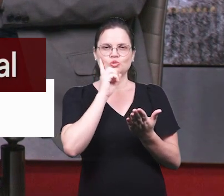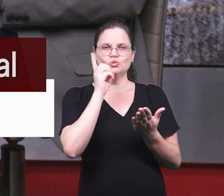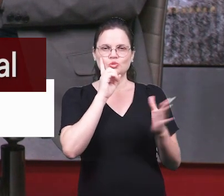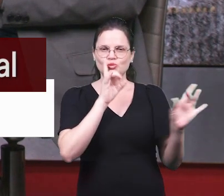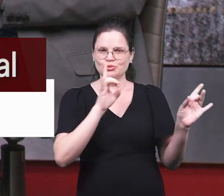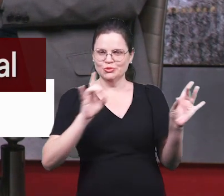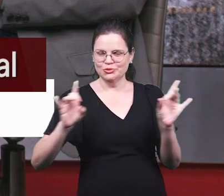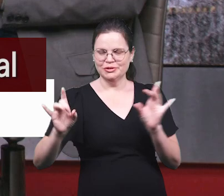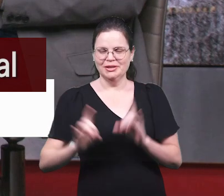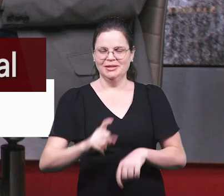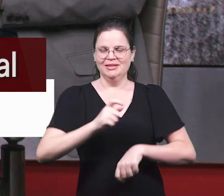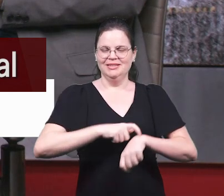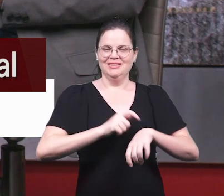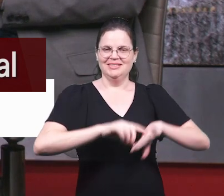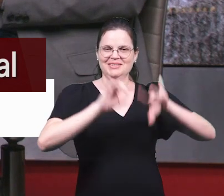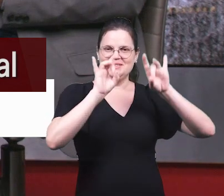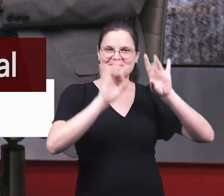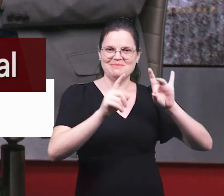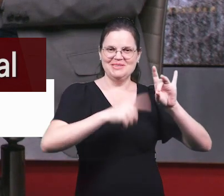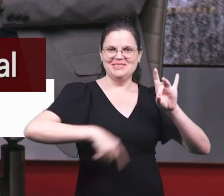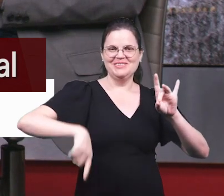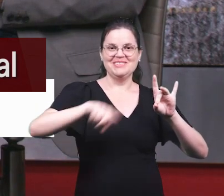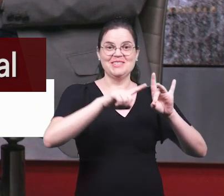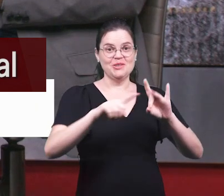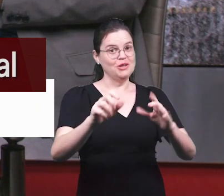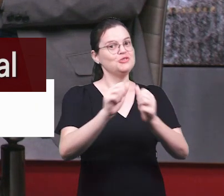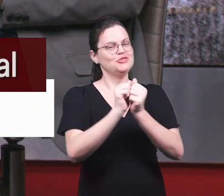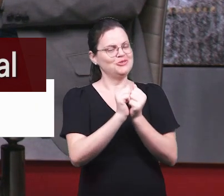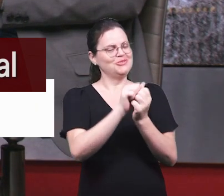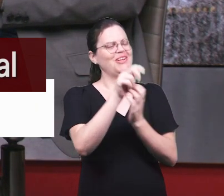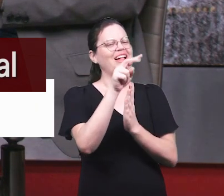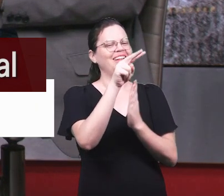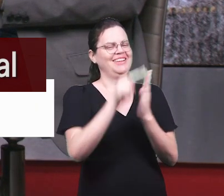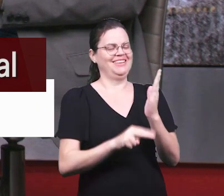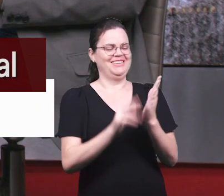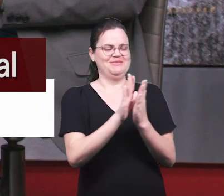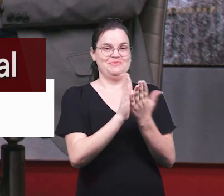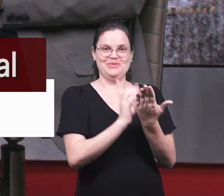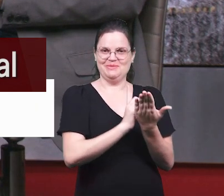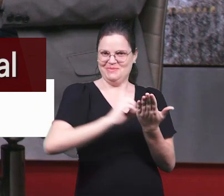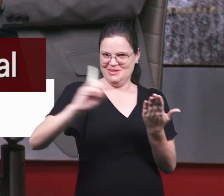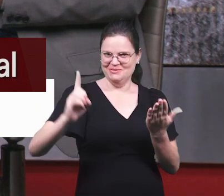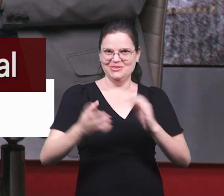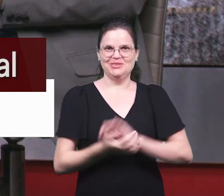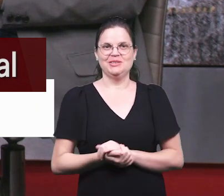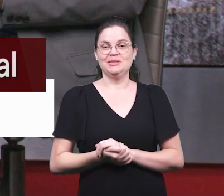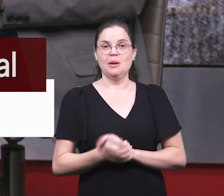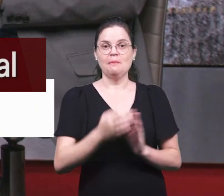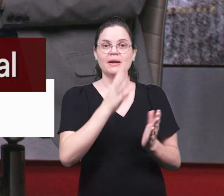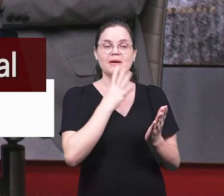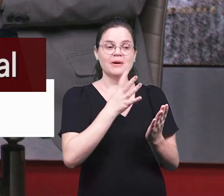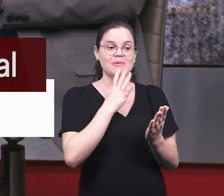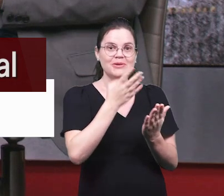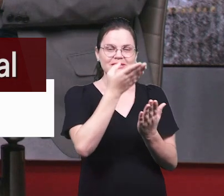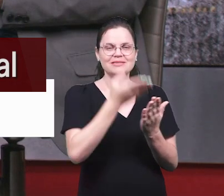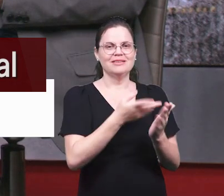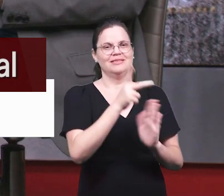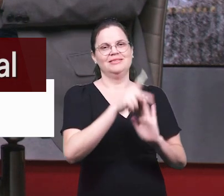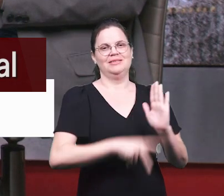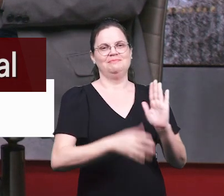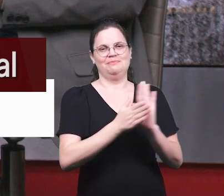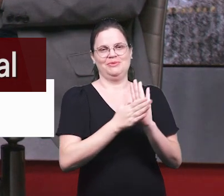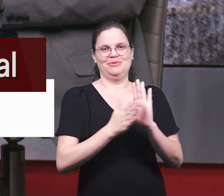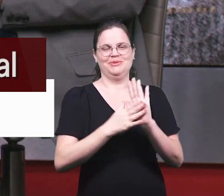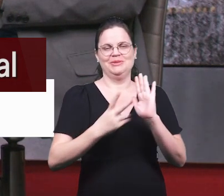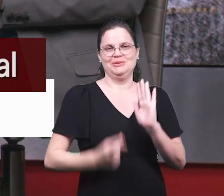tempo especial do nosso dia que nós reservamos para juntos lermos a palavra de Deus, para conhecermos, o projeto eterno